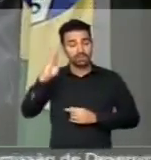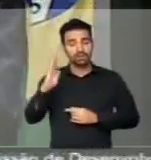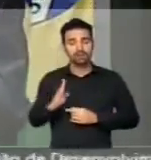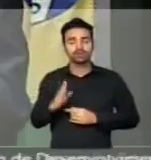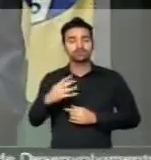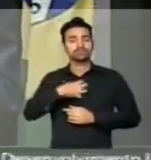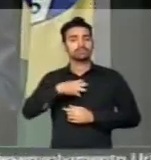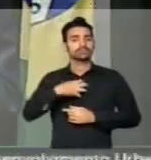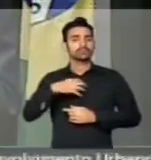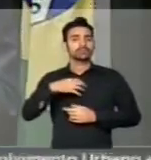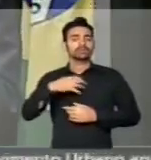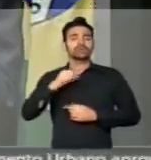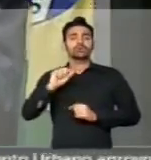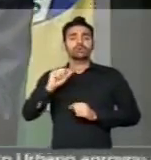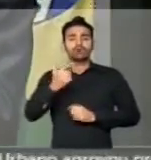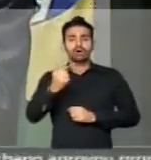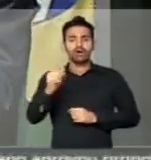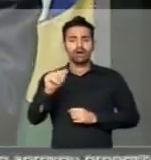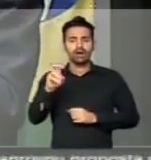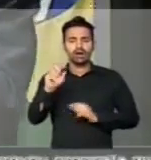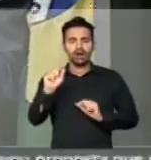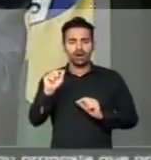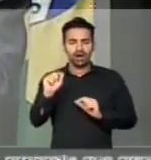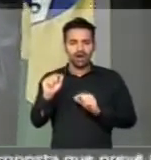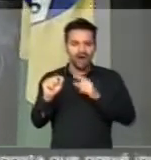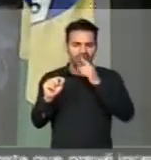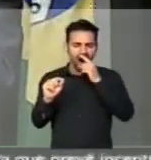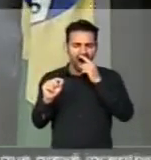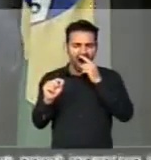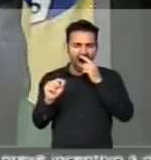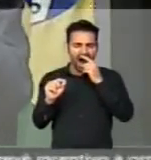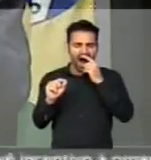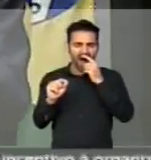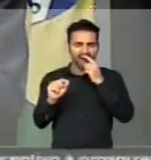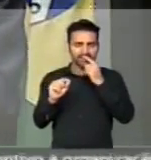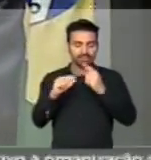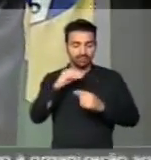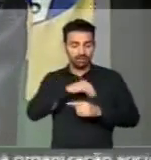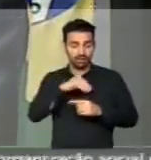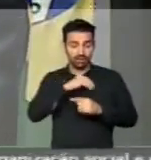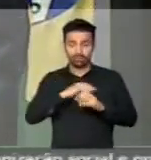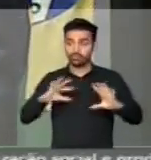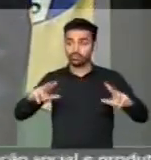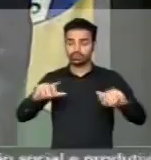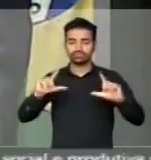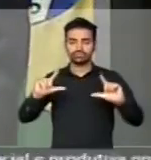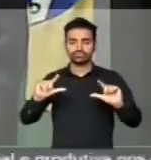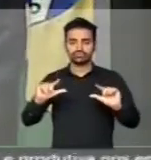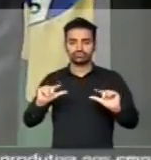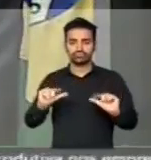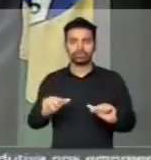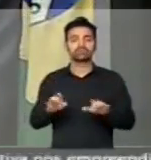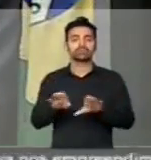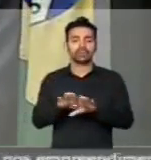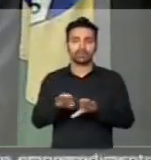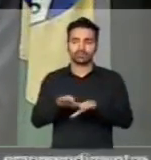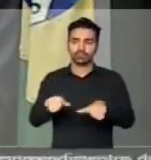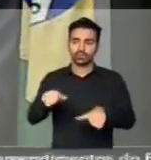em 2015, queda de renda simultânea com o aumento da